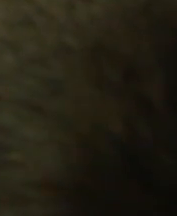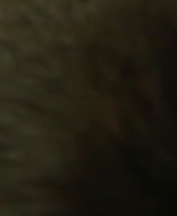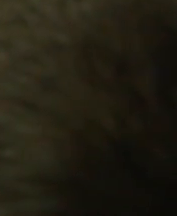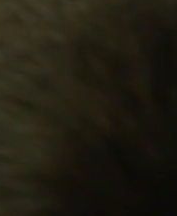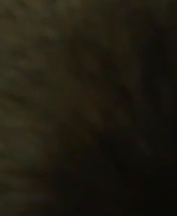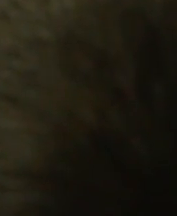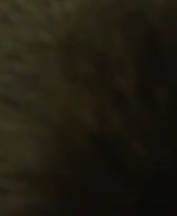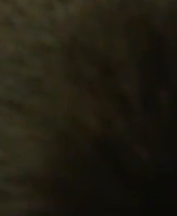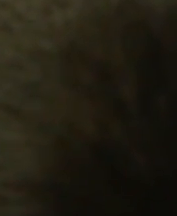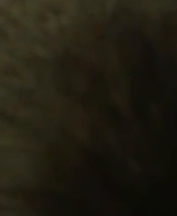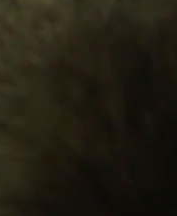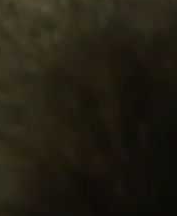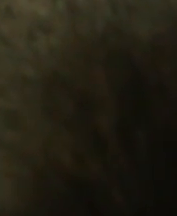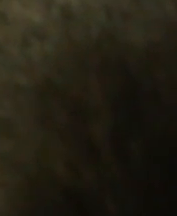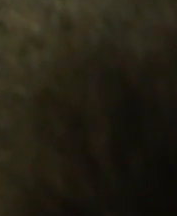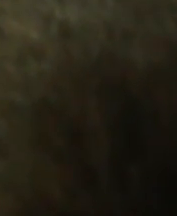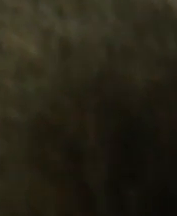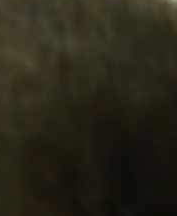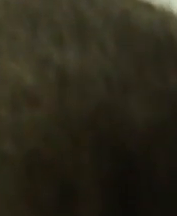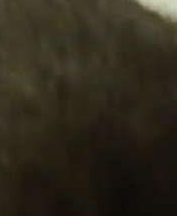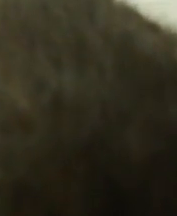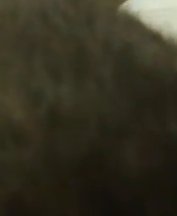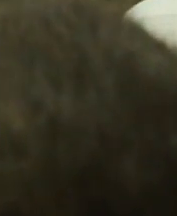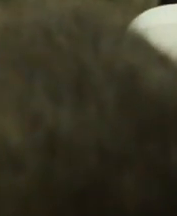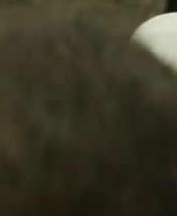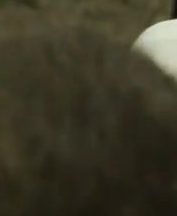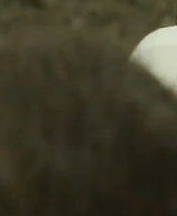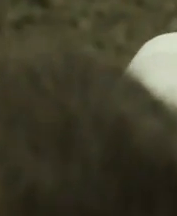Despacito. Devagarzinho.